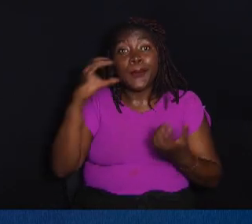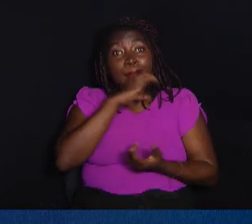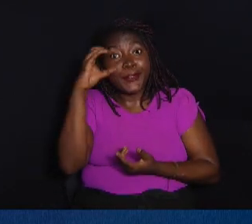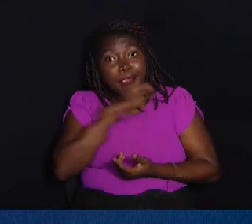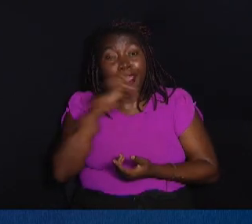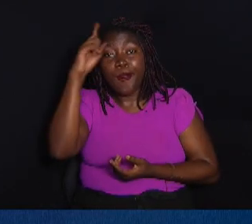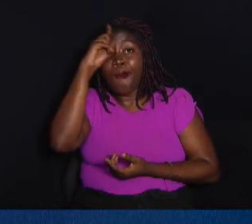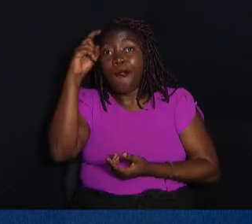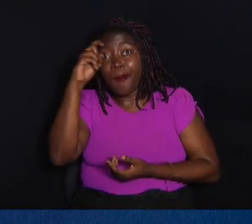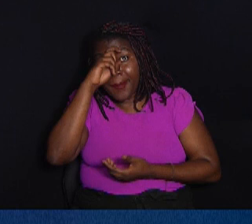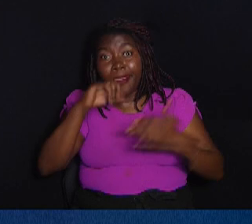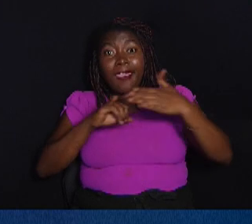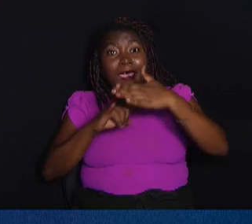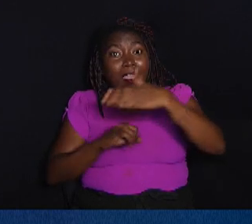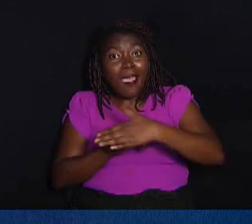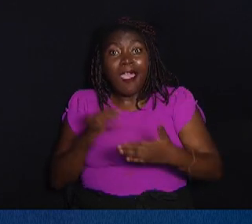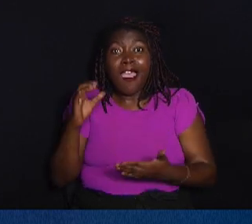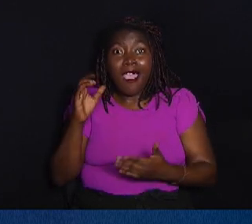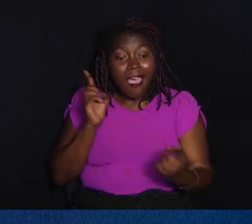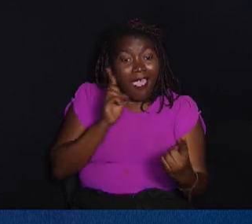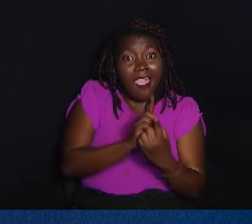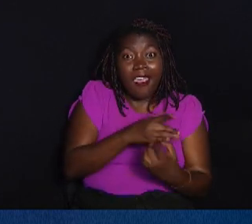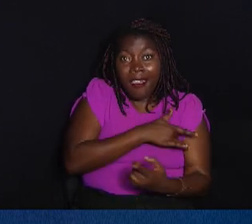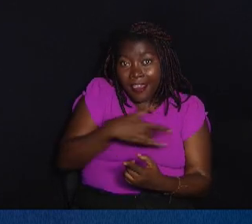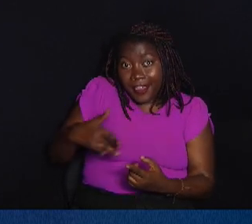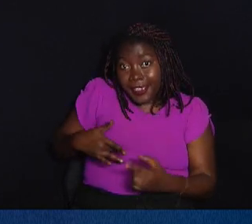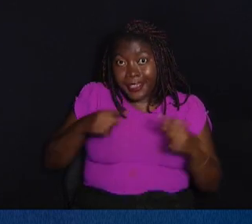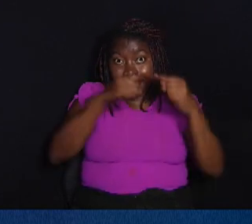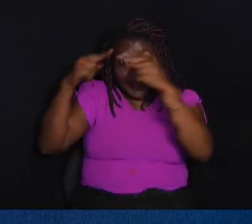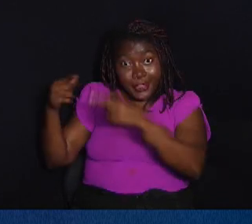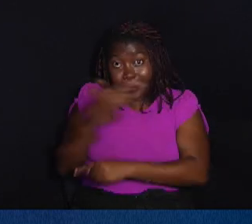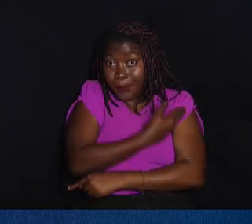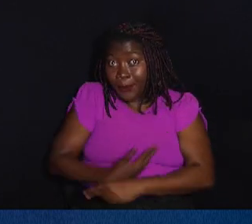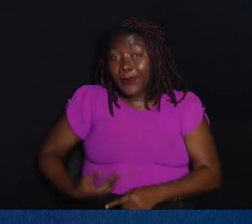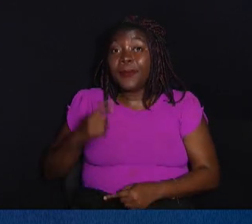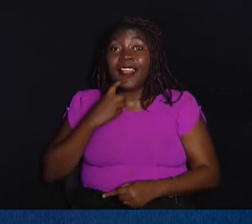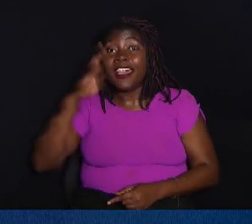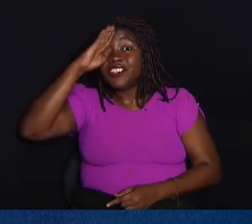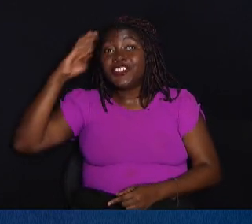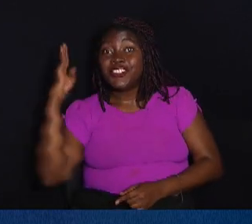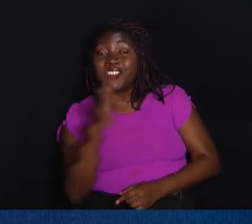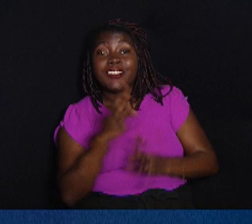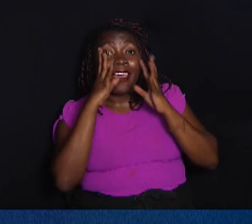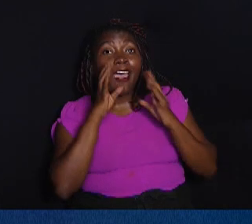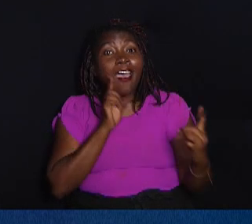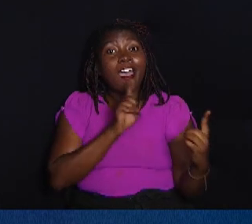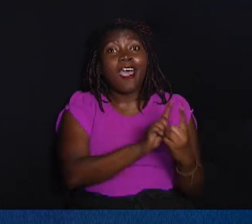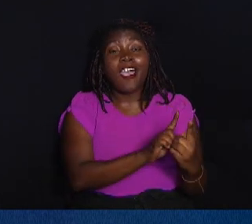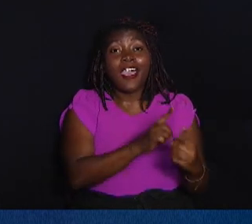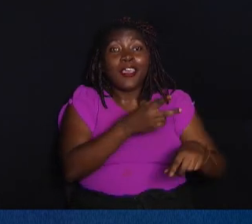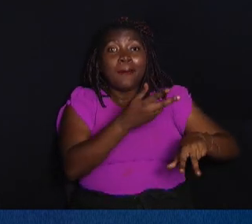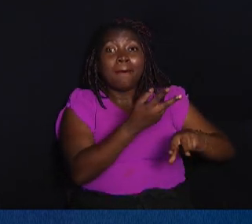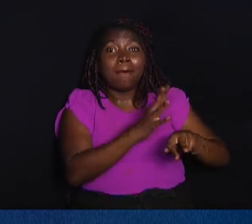hospitais e Unidades de Pronto Atendimento da rede pública no município de Campinas destinadas ao atendimento de pacientes com